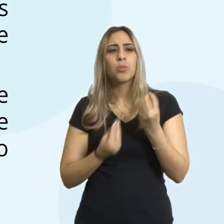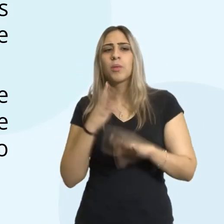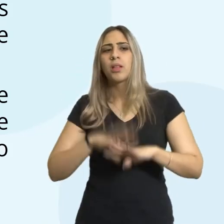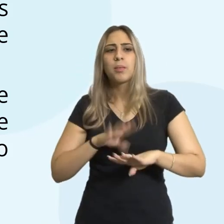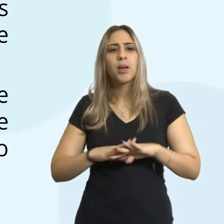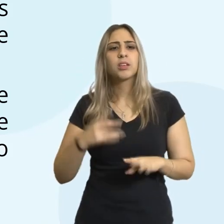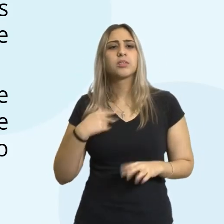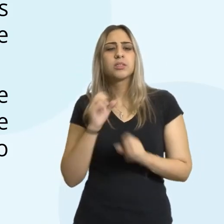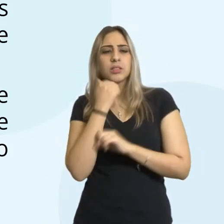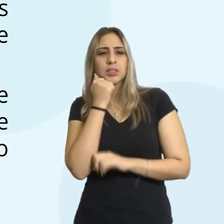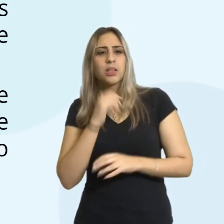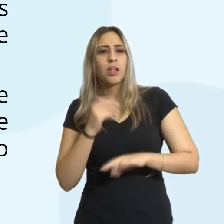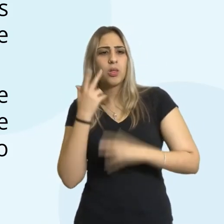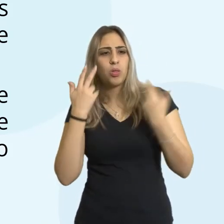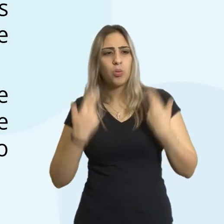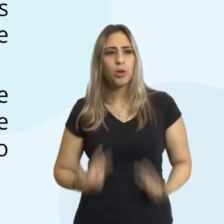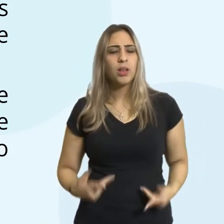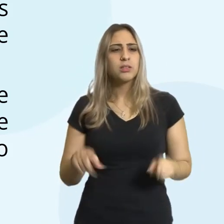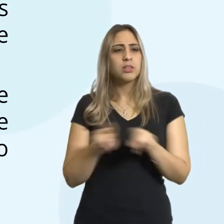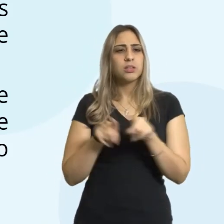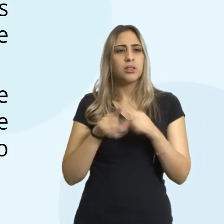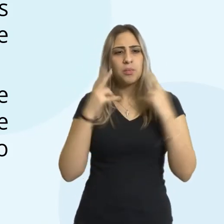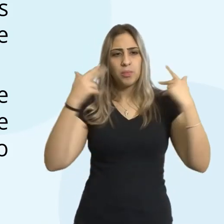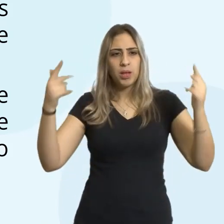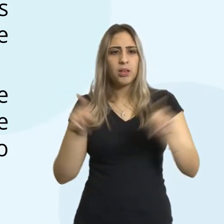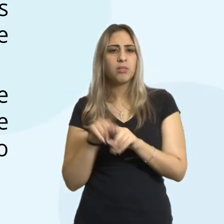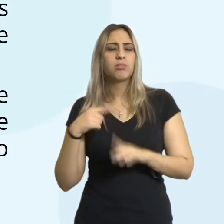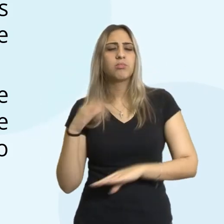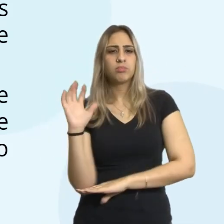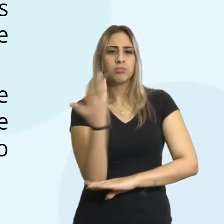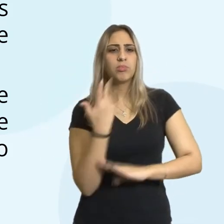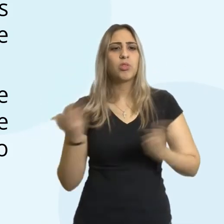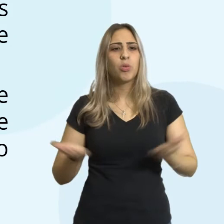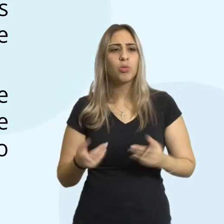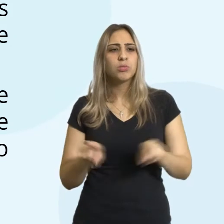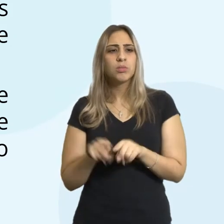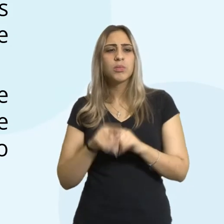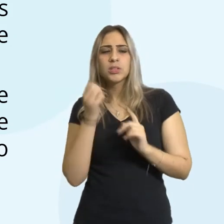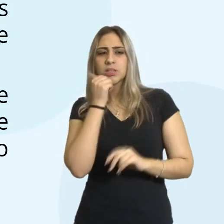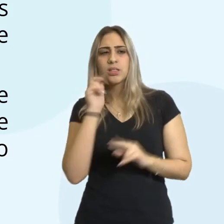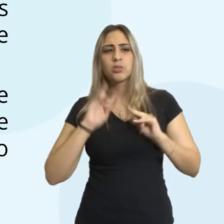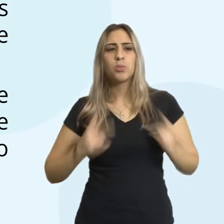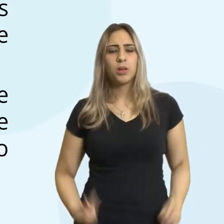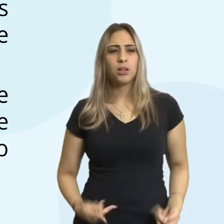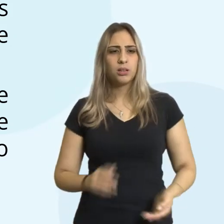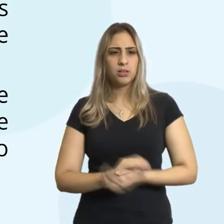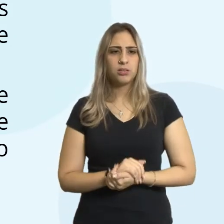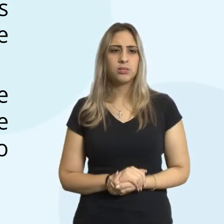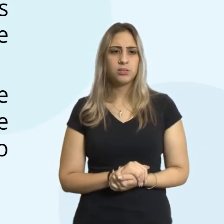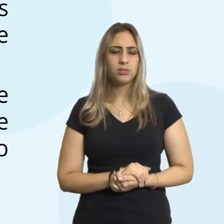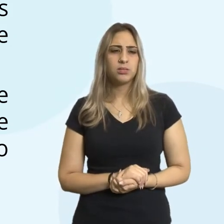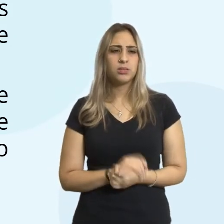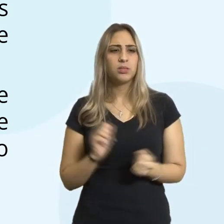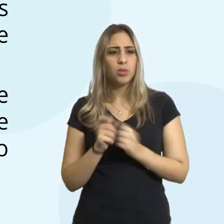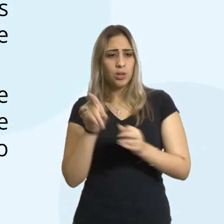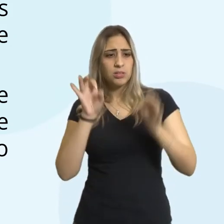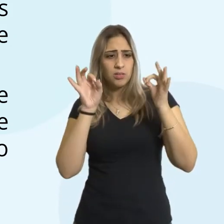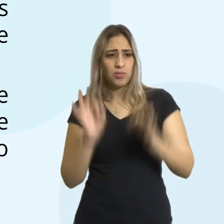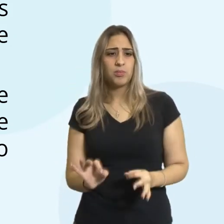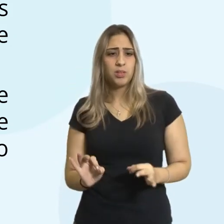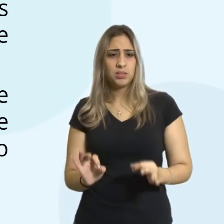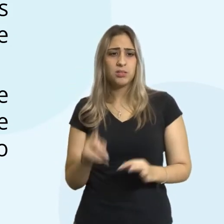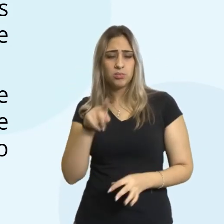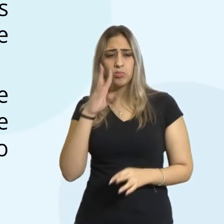Ciências da Natureza entre os componentes de linguagens e hoje com seres humanos né com essa afirmação